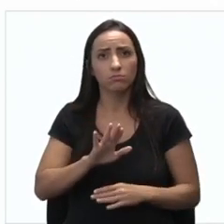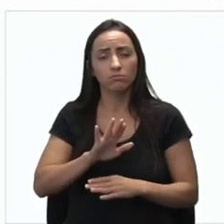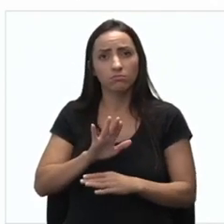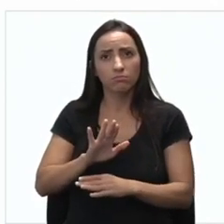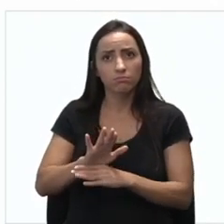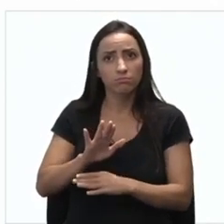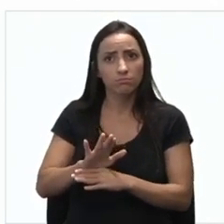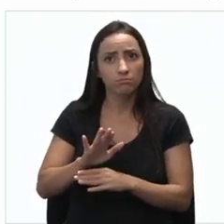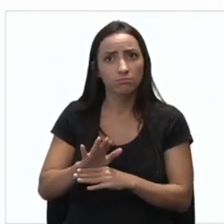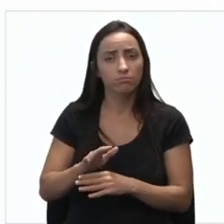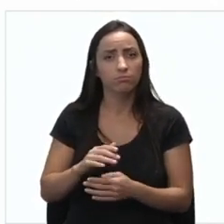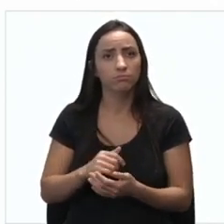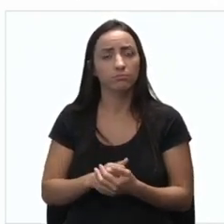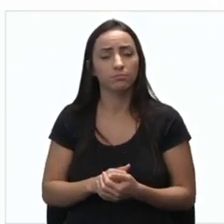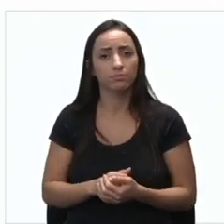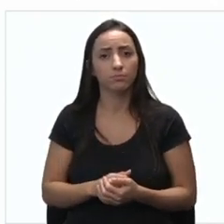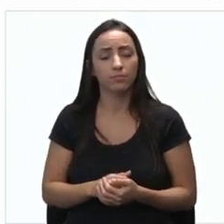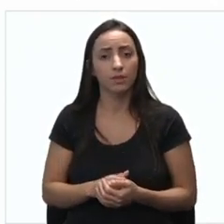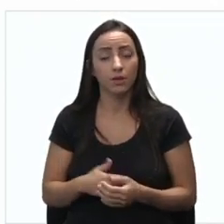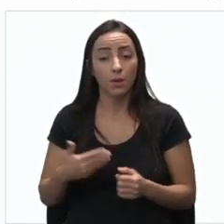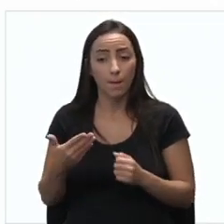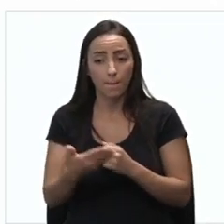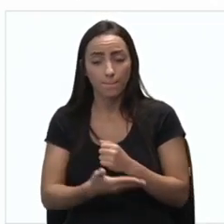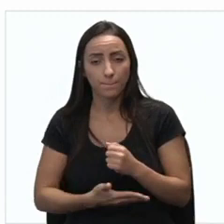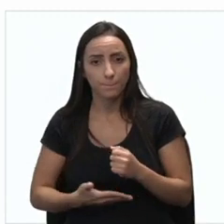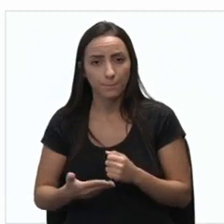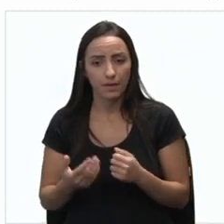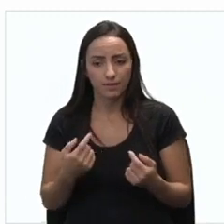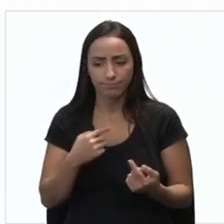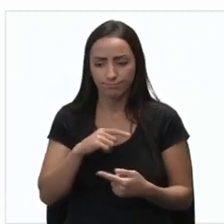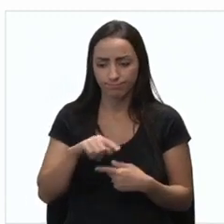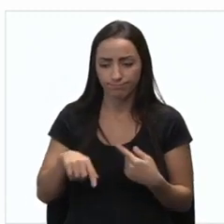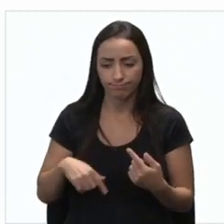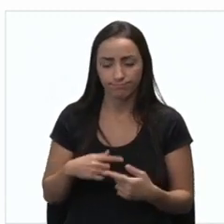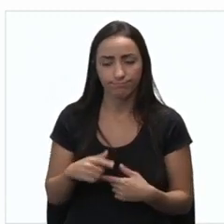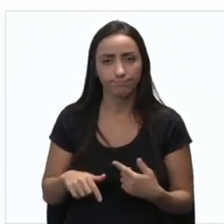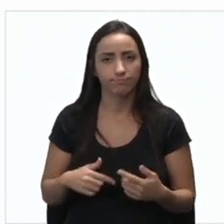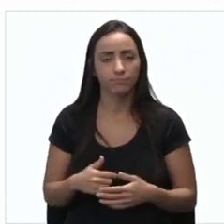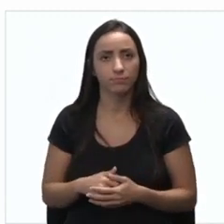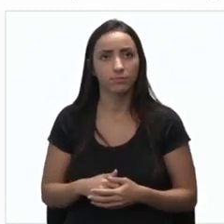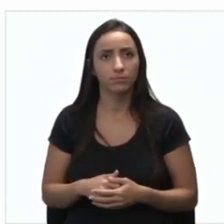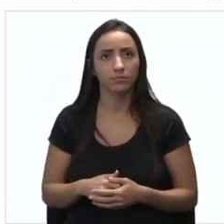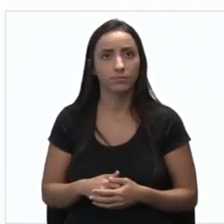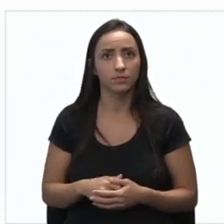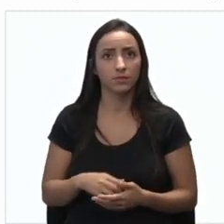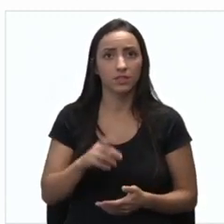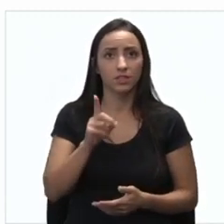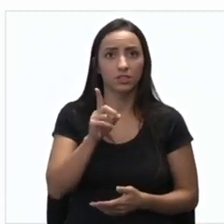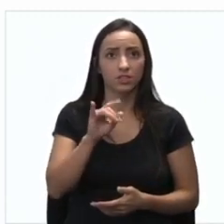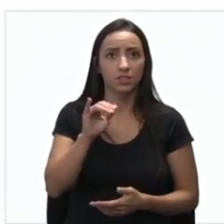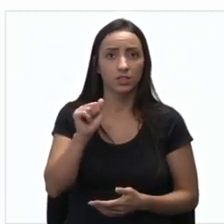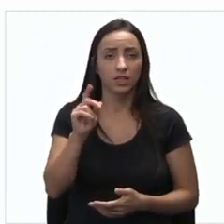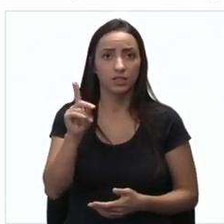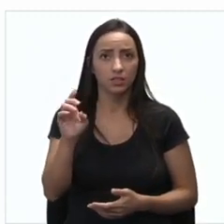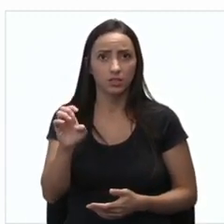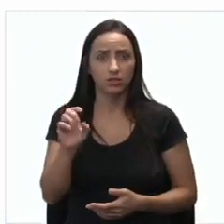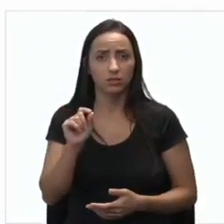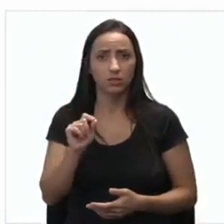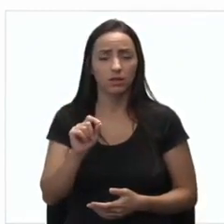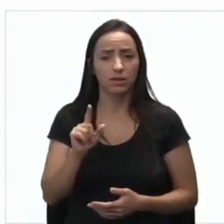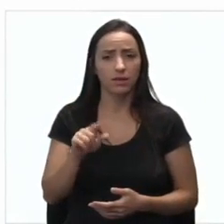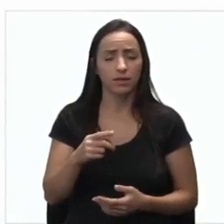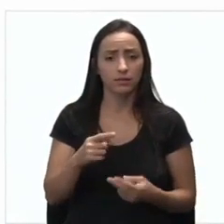ao tratamento. Então, na base das relações da díade de profissional, né, a díade aqui a gente fala dessa